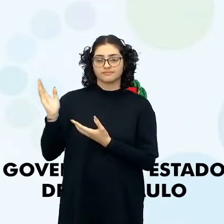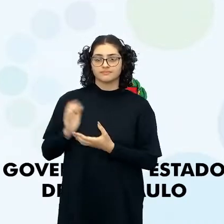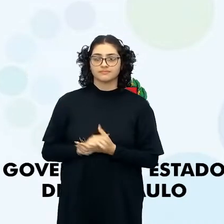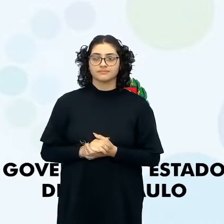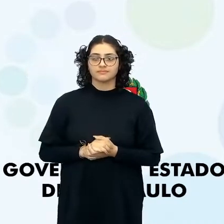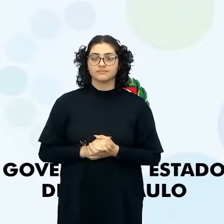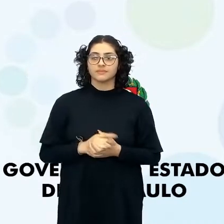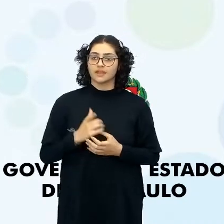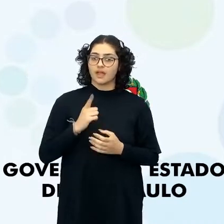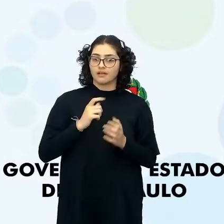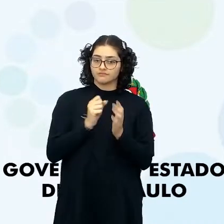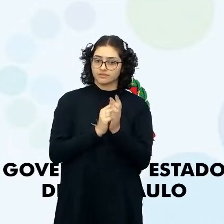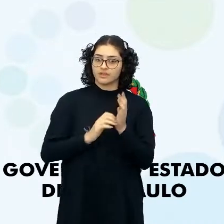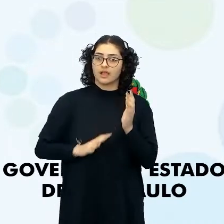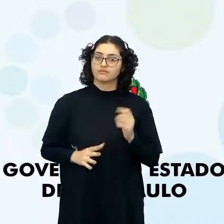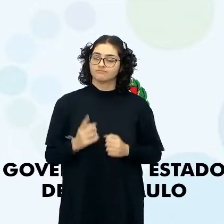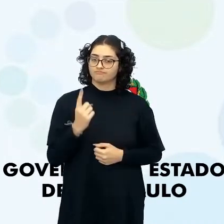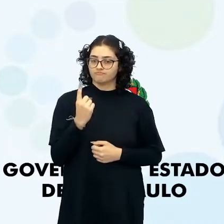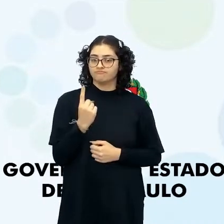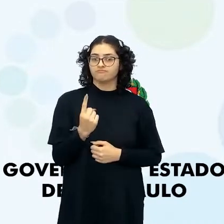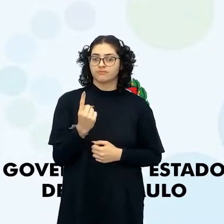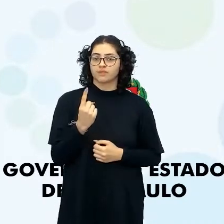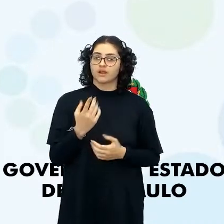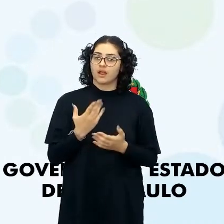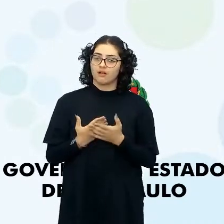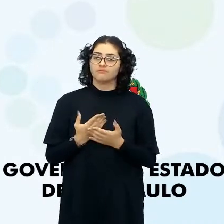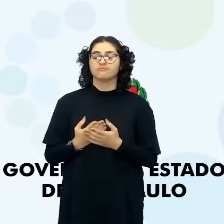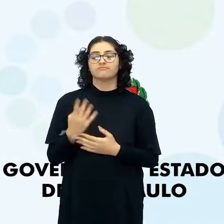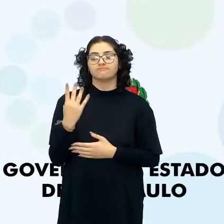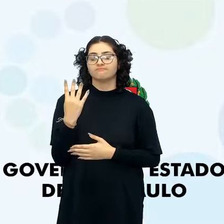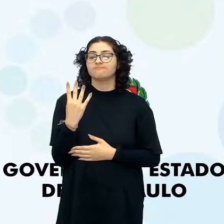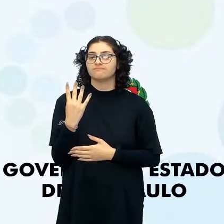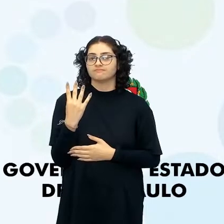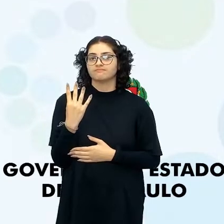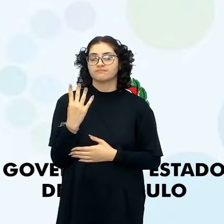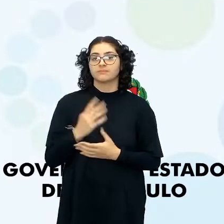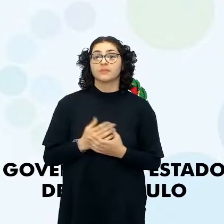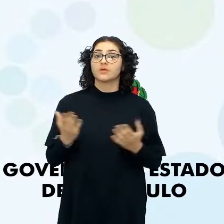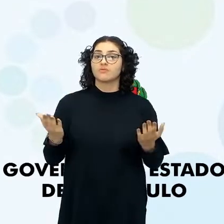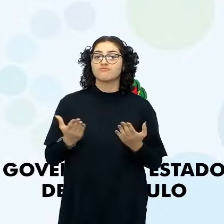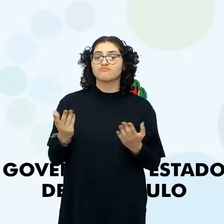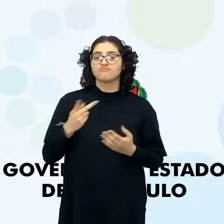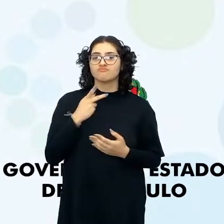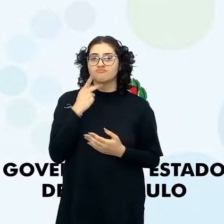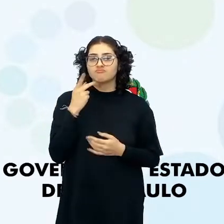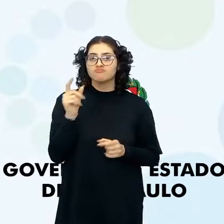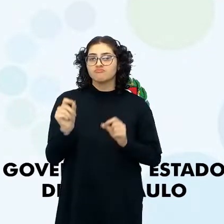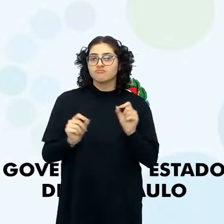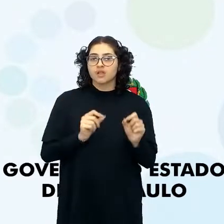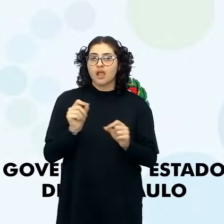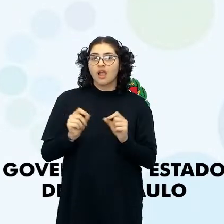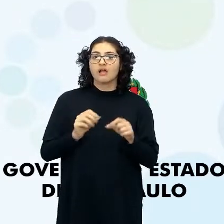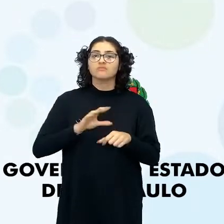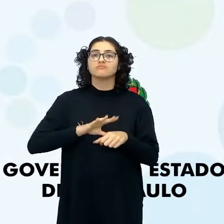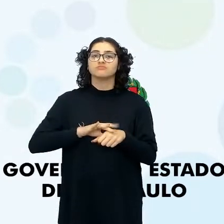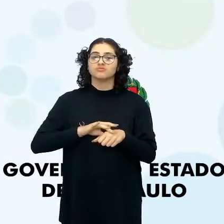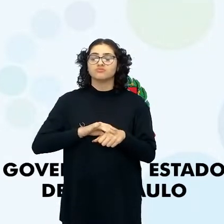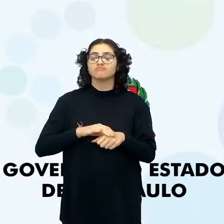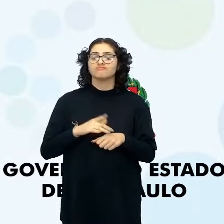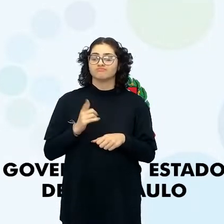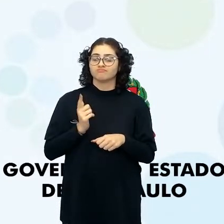olha, na atividade 1, aula 4, e hoje a gente vai falar sobre uma das doenças que a gente